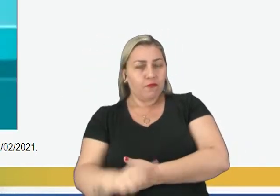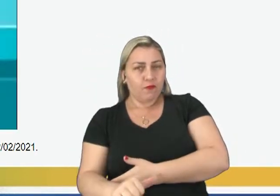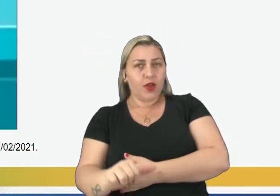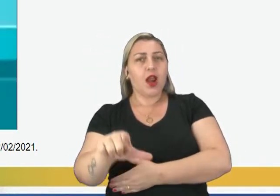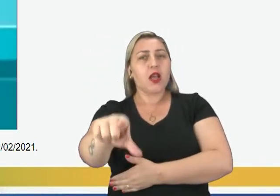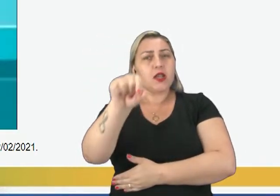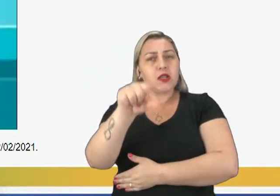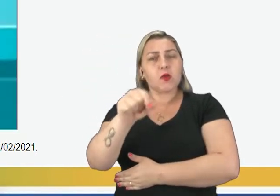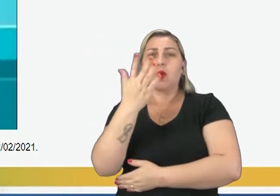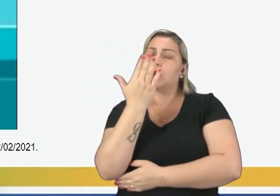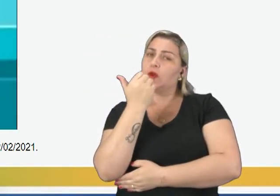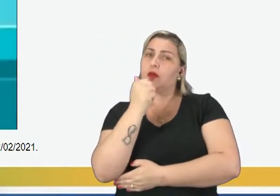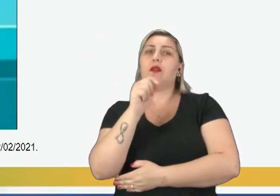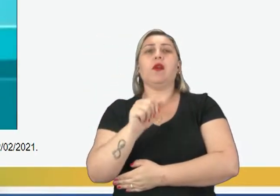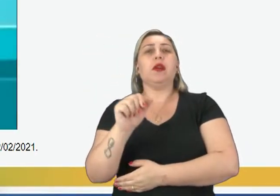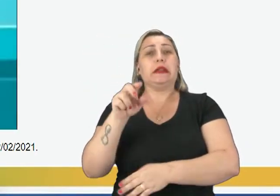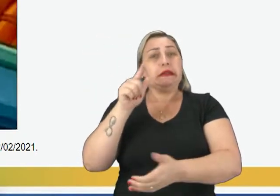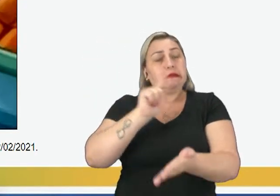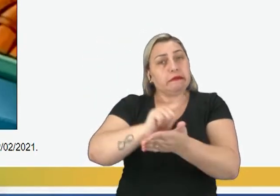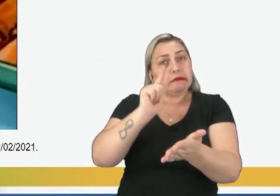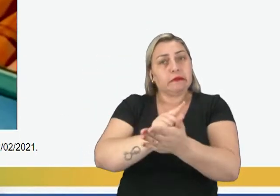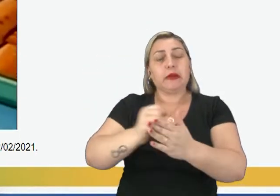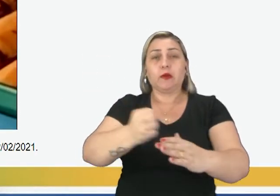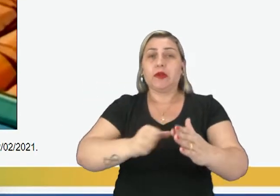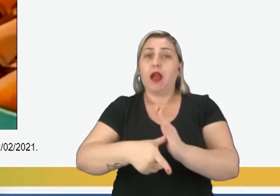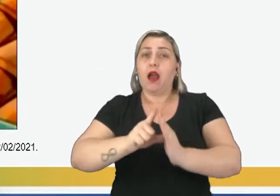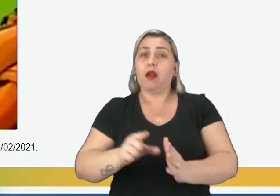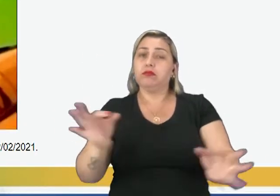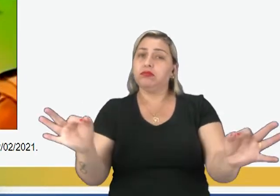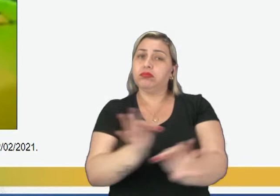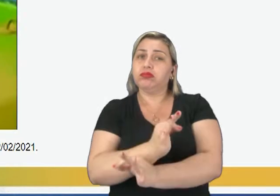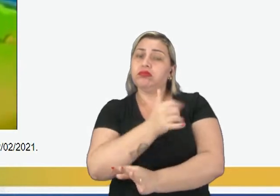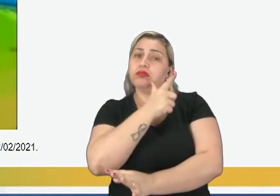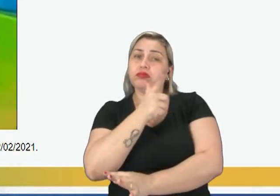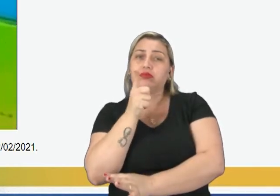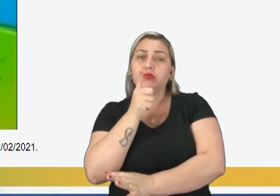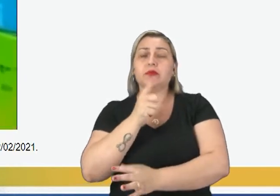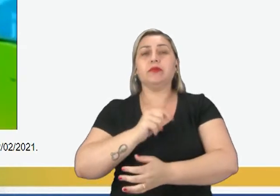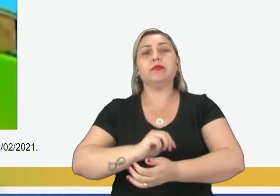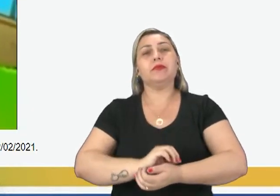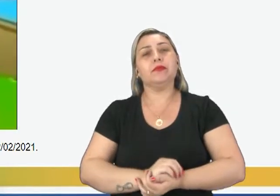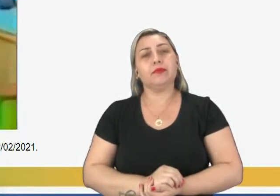cardápio. E eu vou dar uma geral na cozinha antes de preparar a merenda.